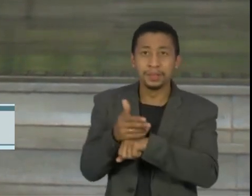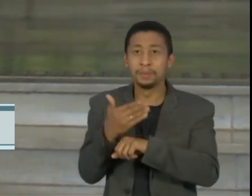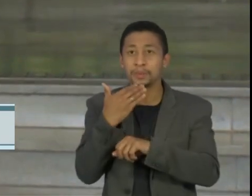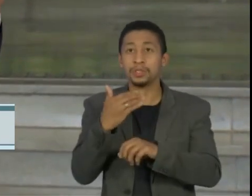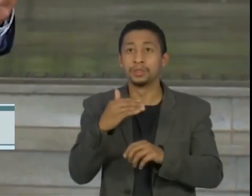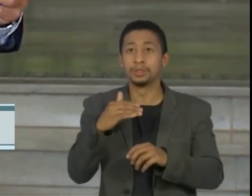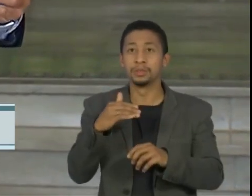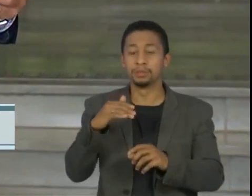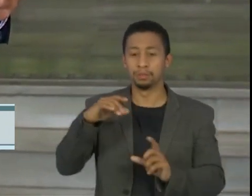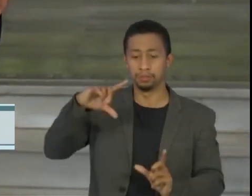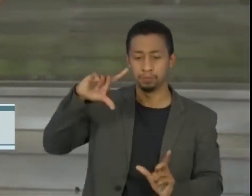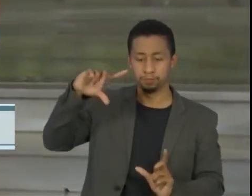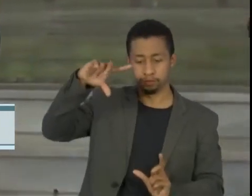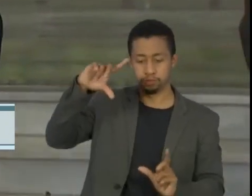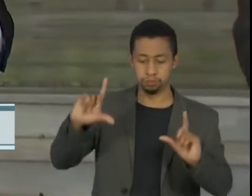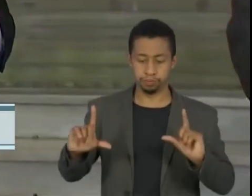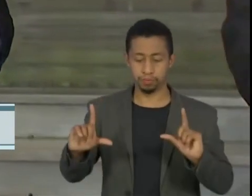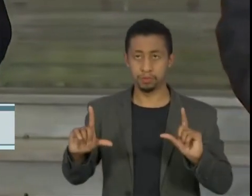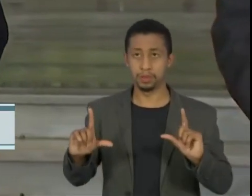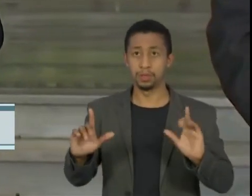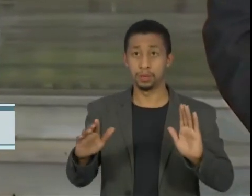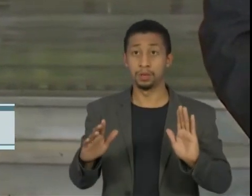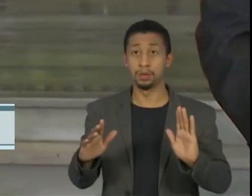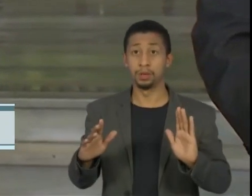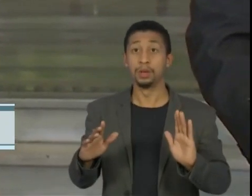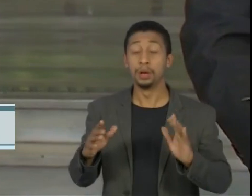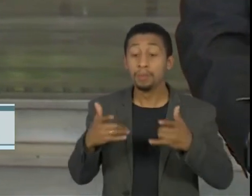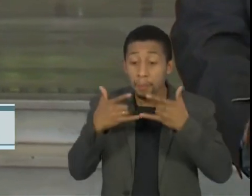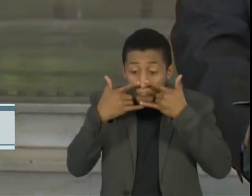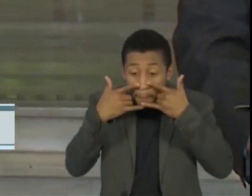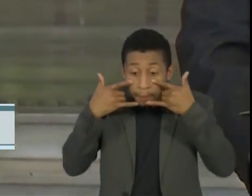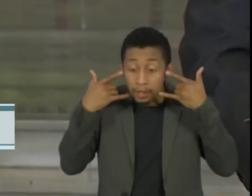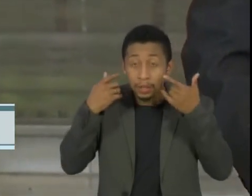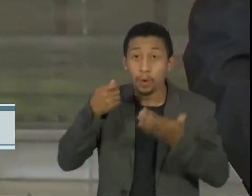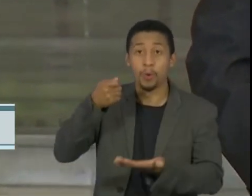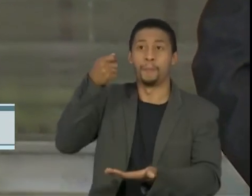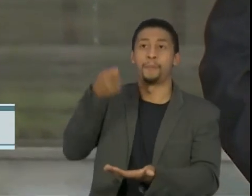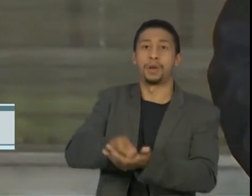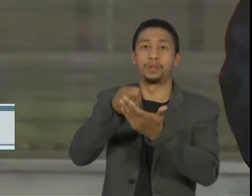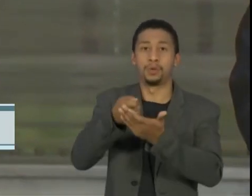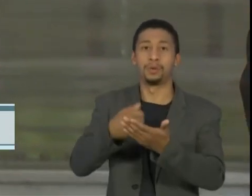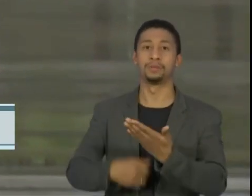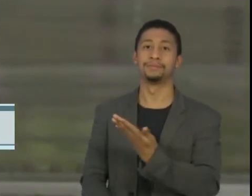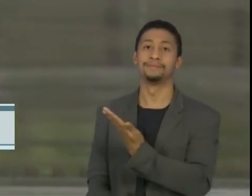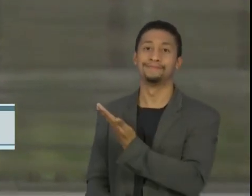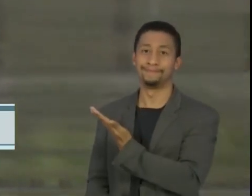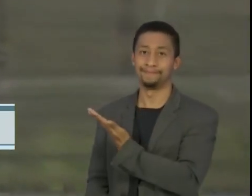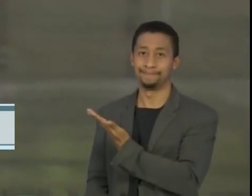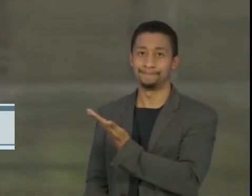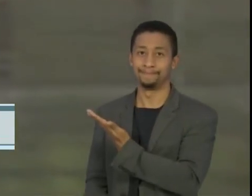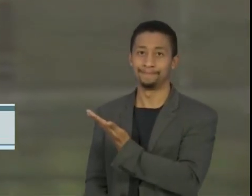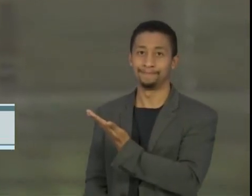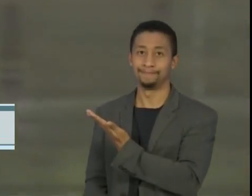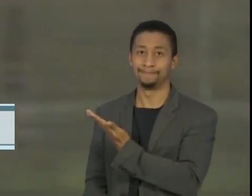empunhasse aqui o cartaz do uso obrigatório de máscara. E sobre isso a Cristina vai